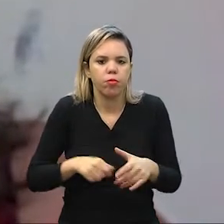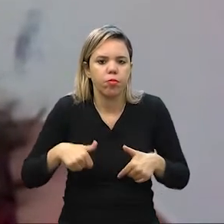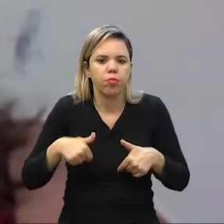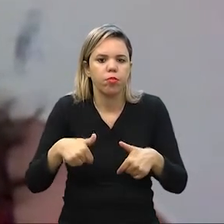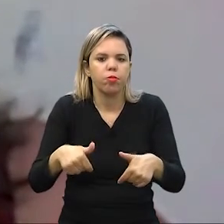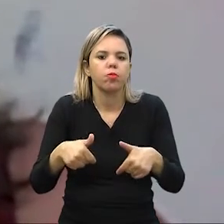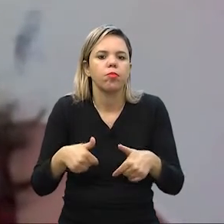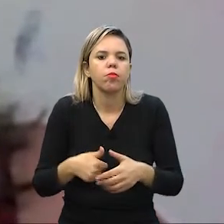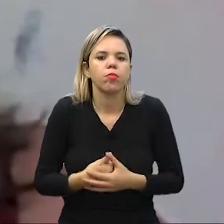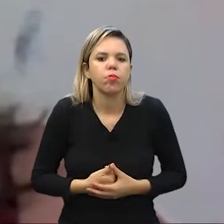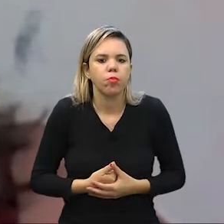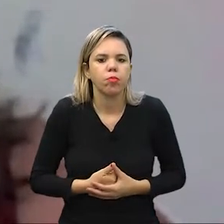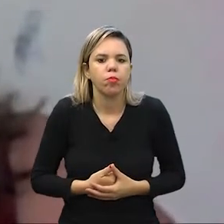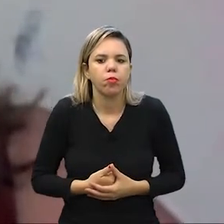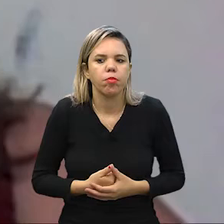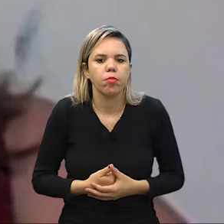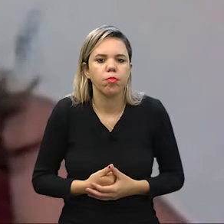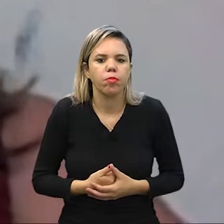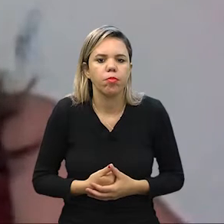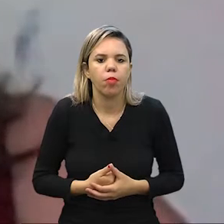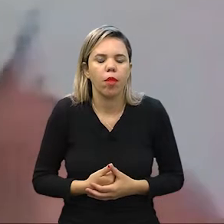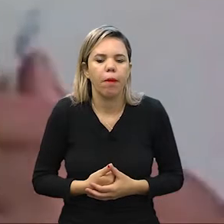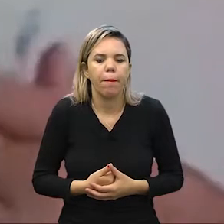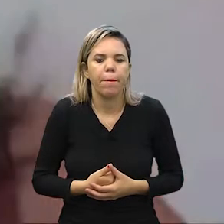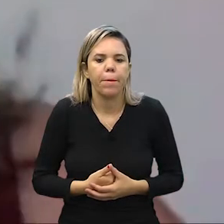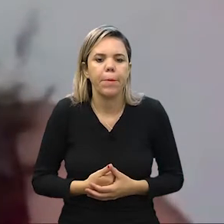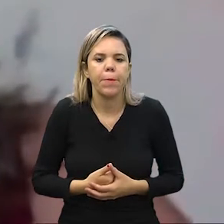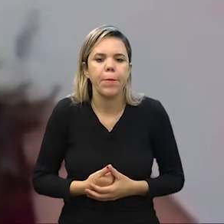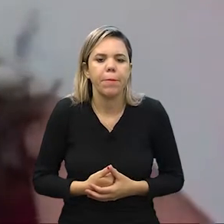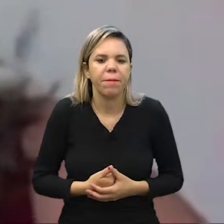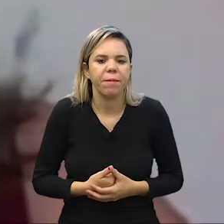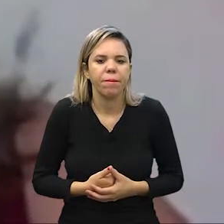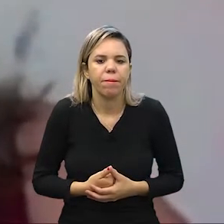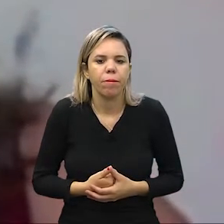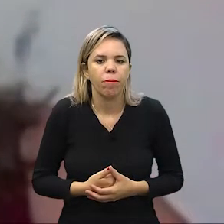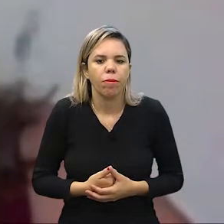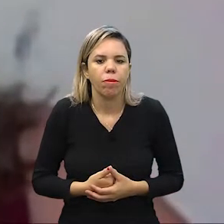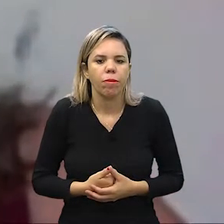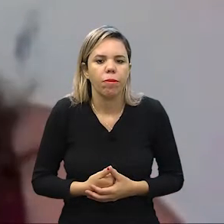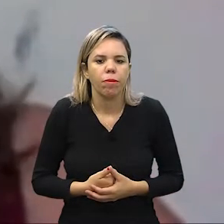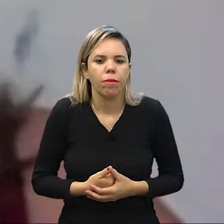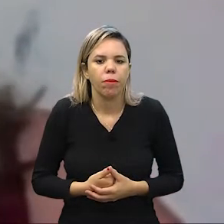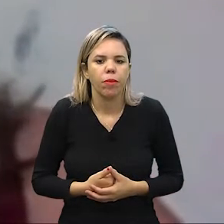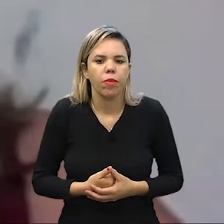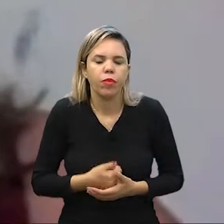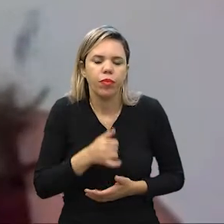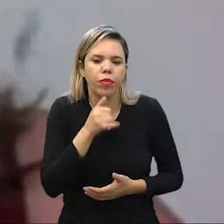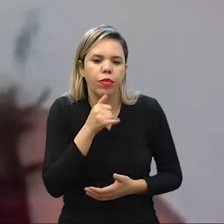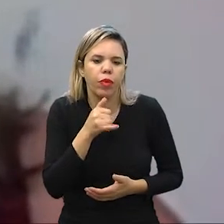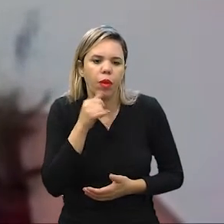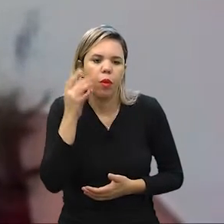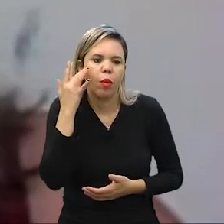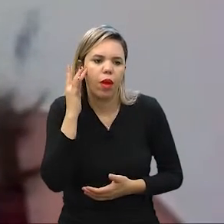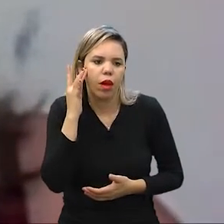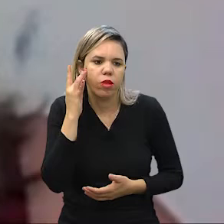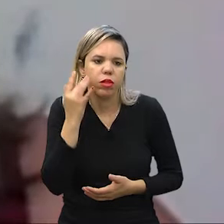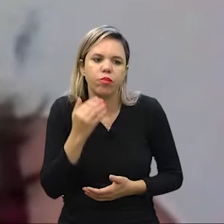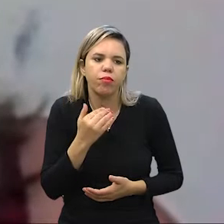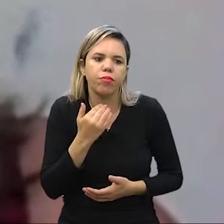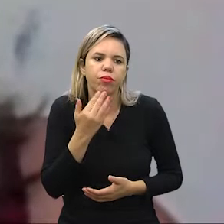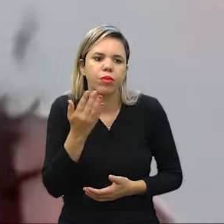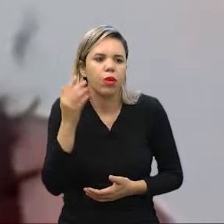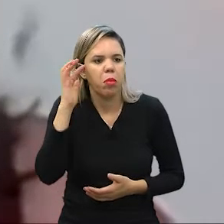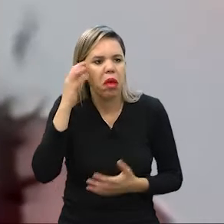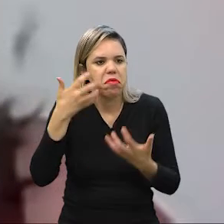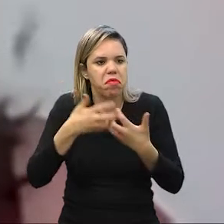atitude bastante assim, despótica, eu diria, né?